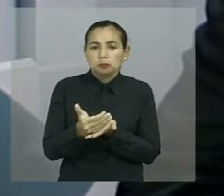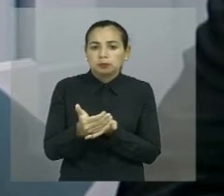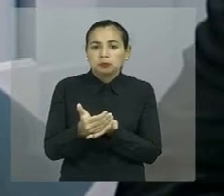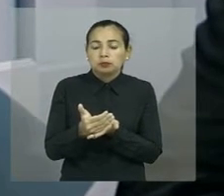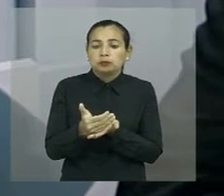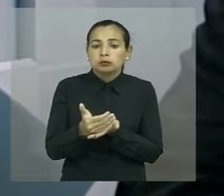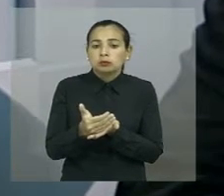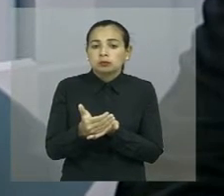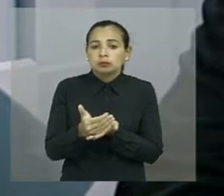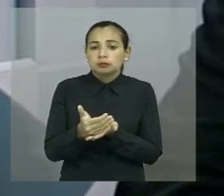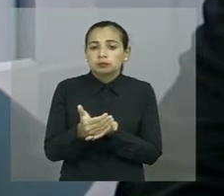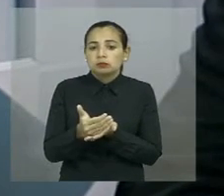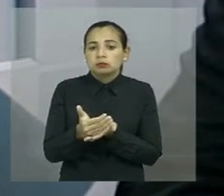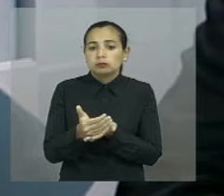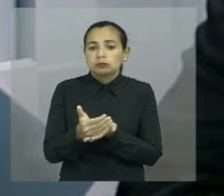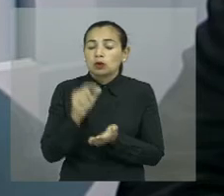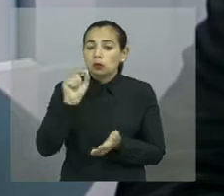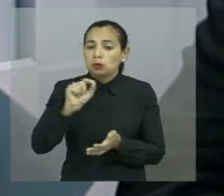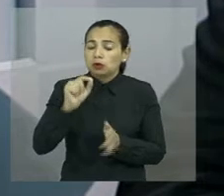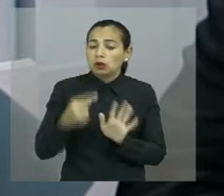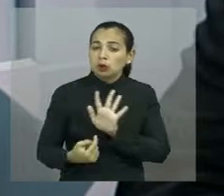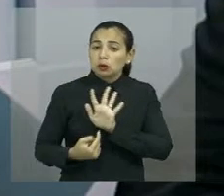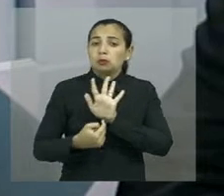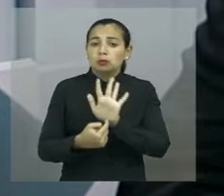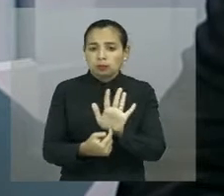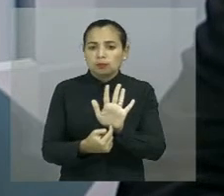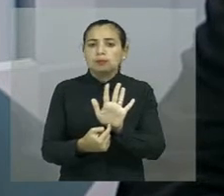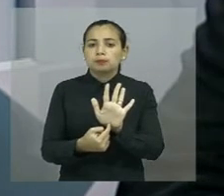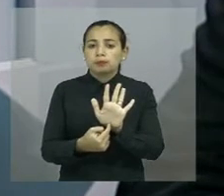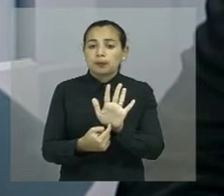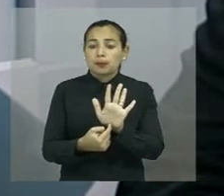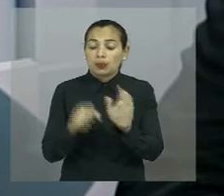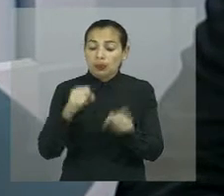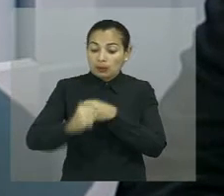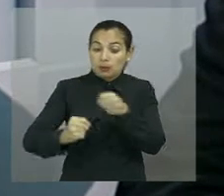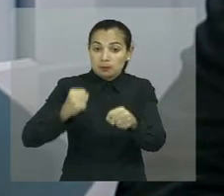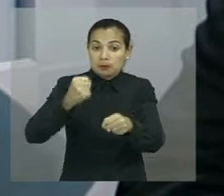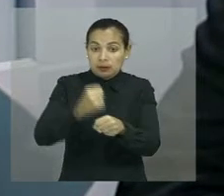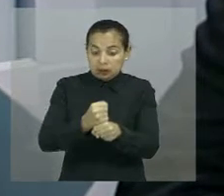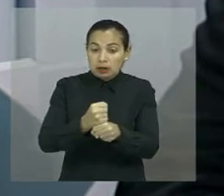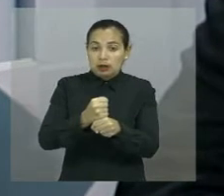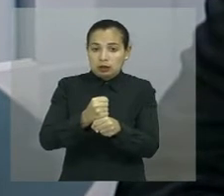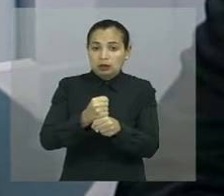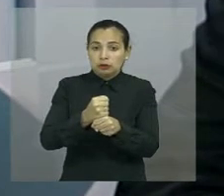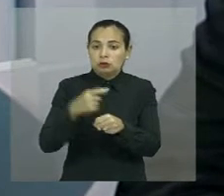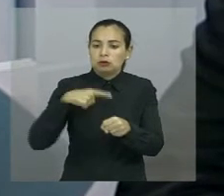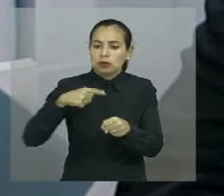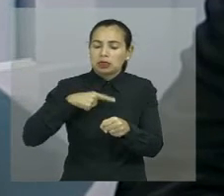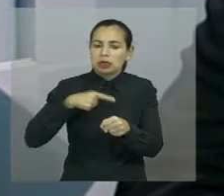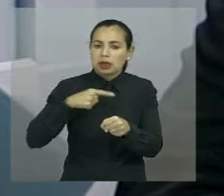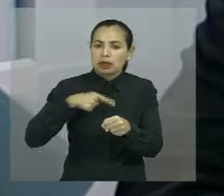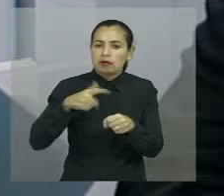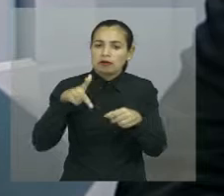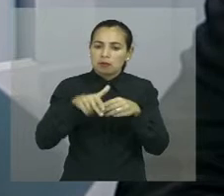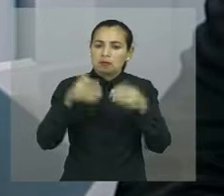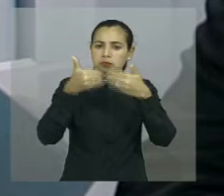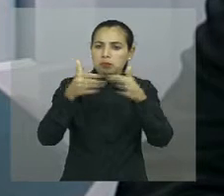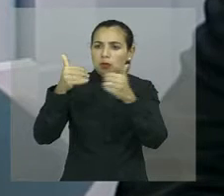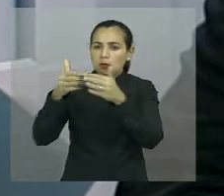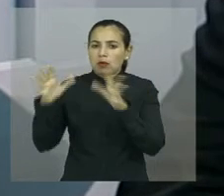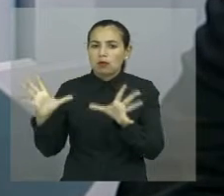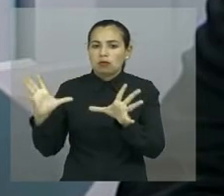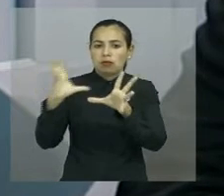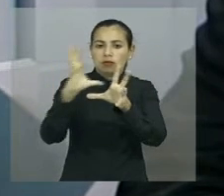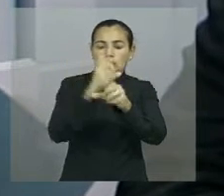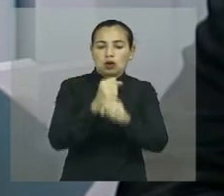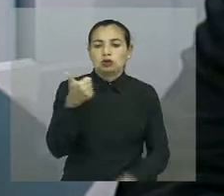neste momento nos foi mencionado que neste ano foram entregues 12